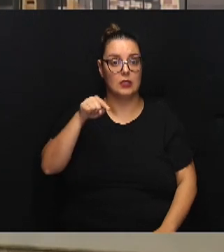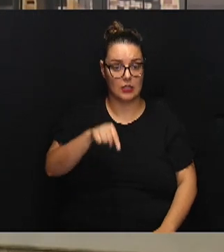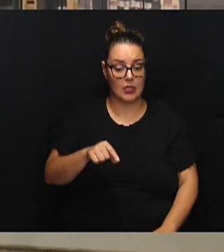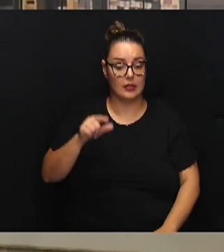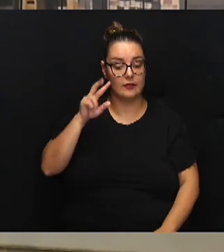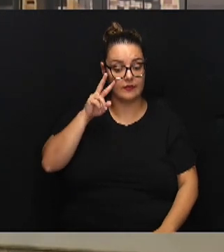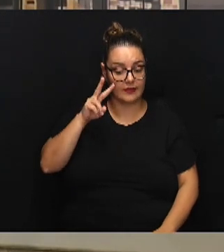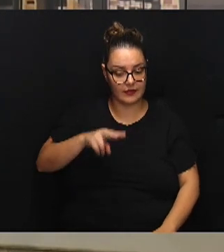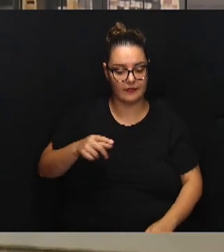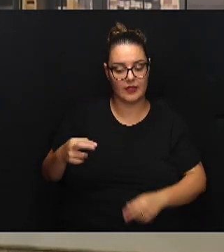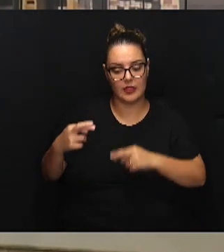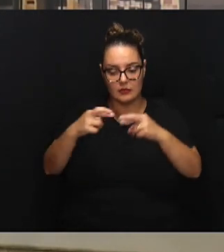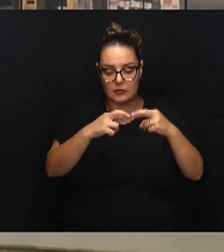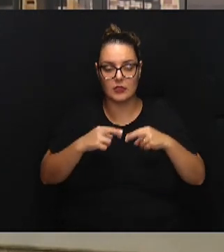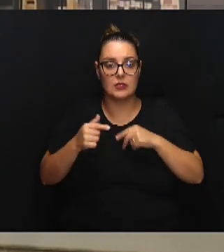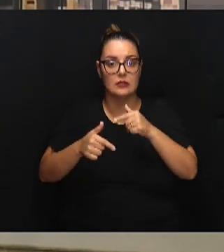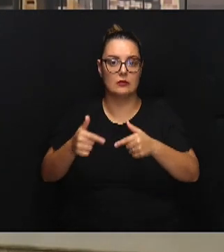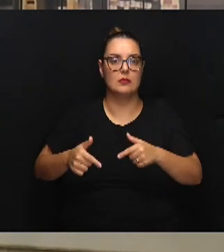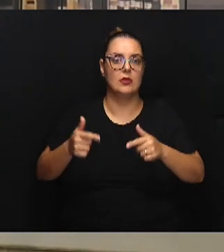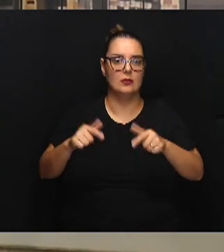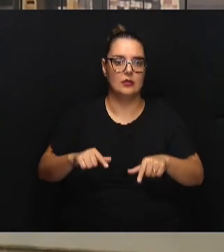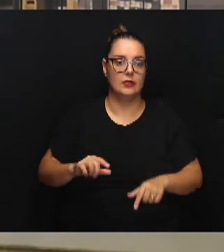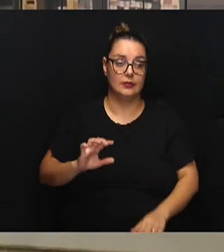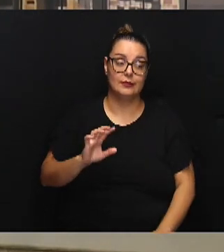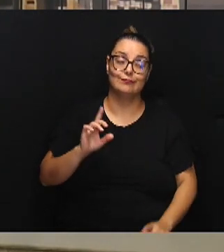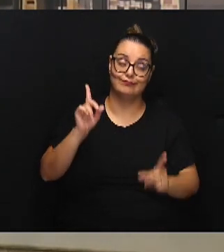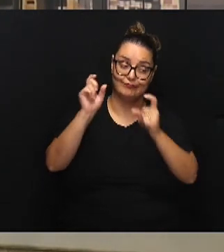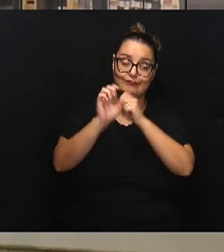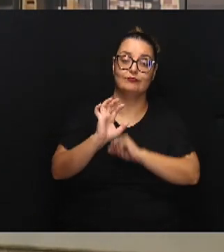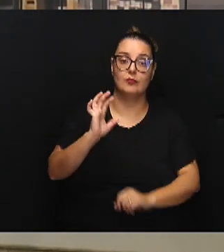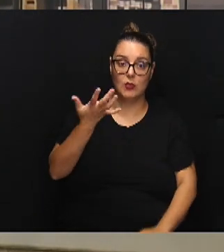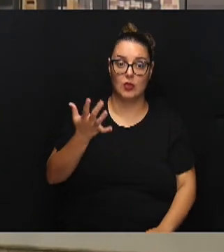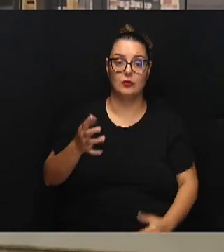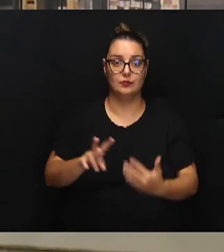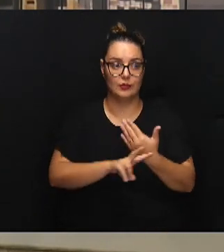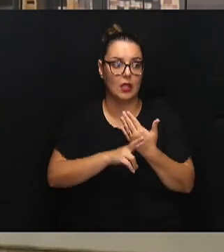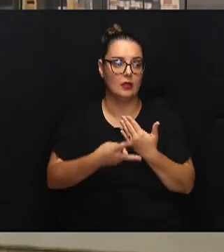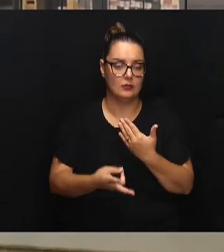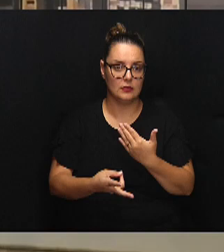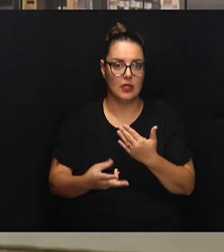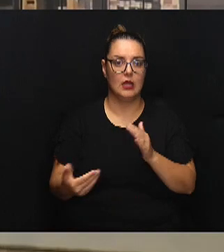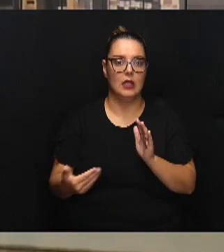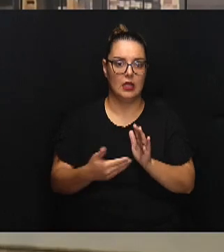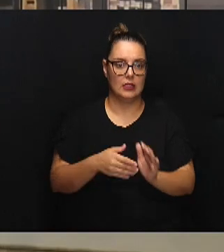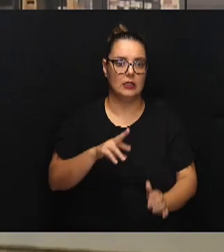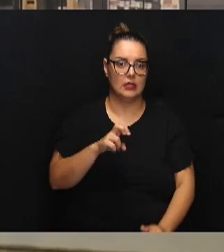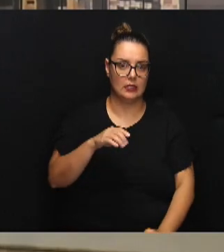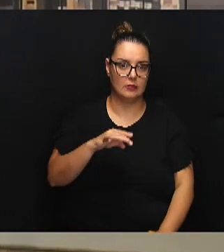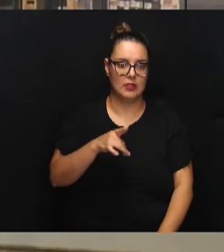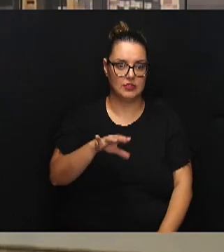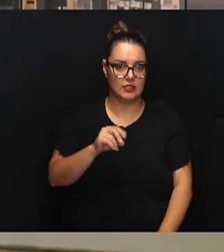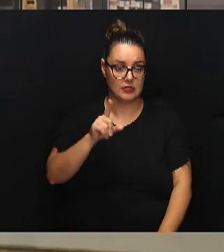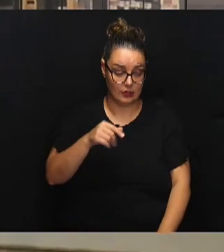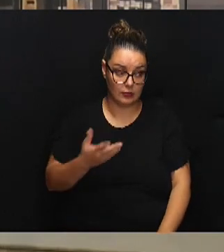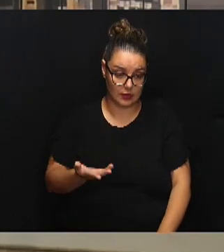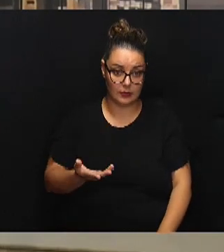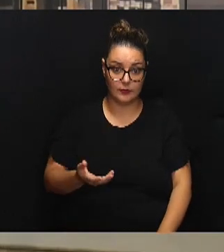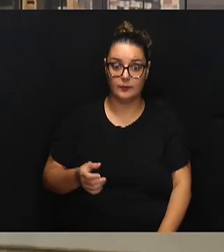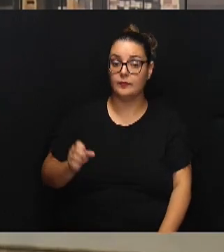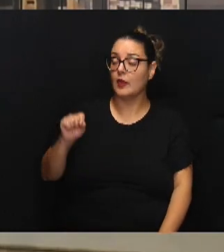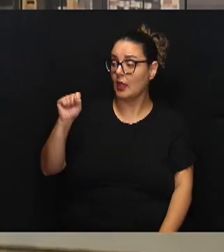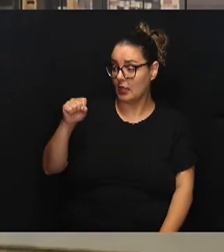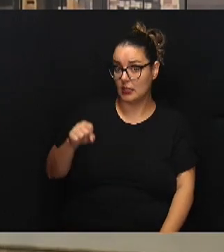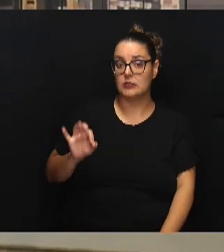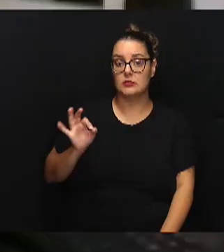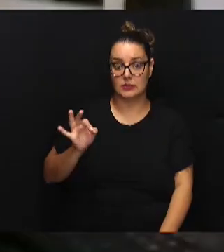Então, é muito complicado quando essa contaminação acontece, até chegar ao ponto de remediação, né? É isso